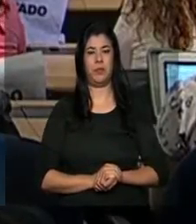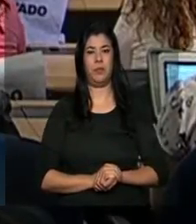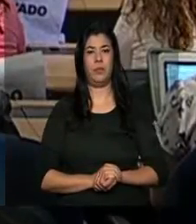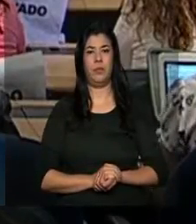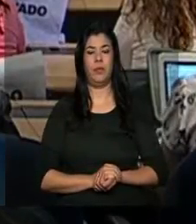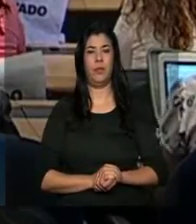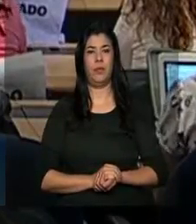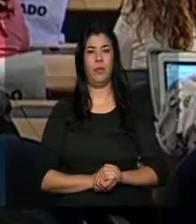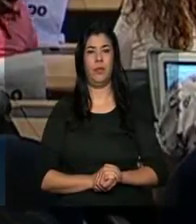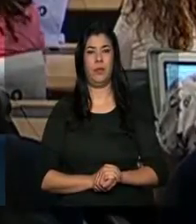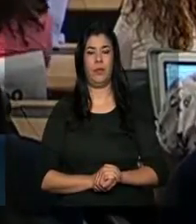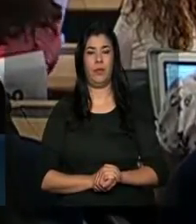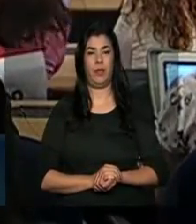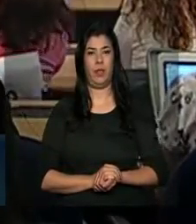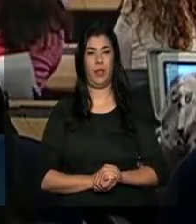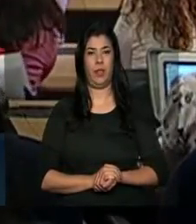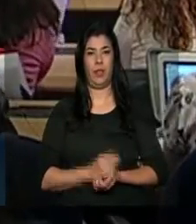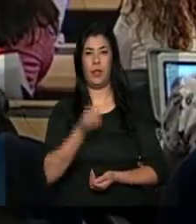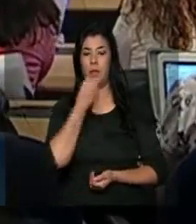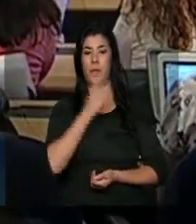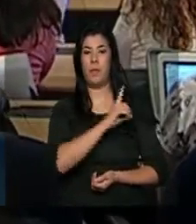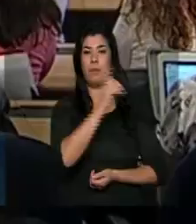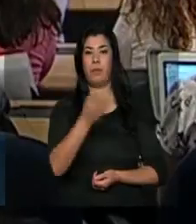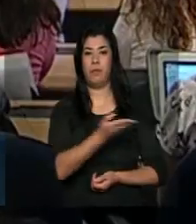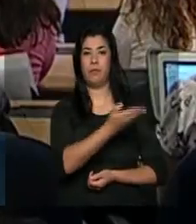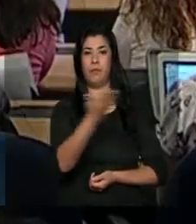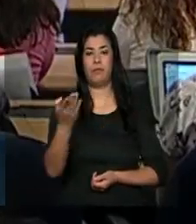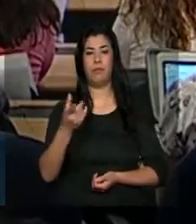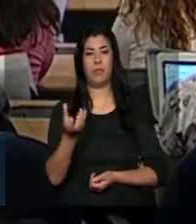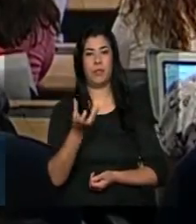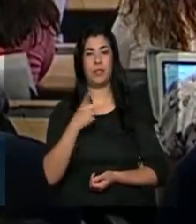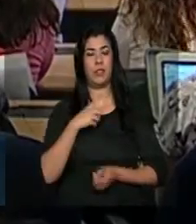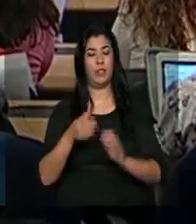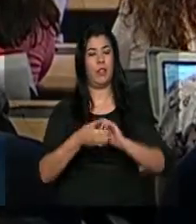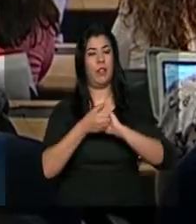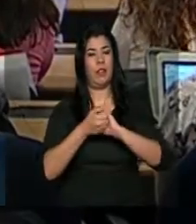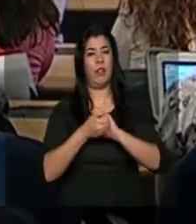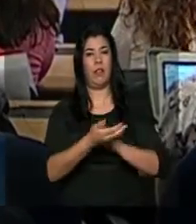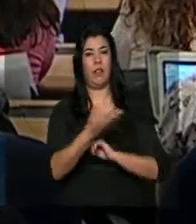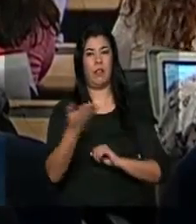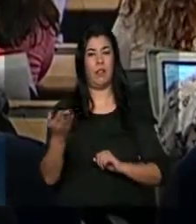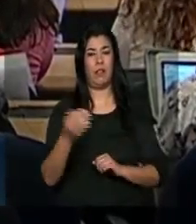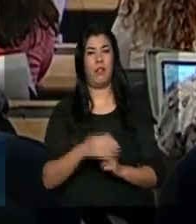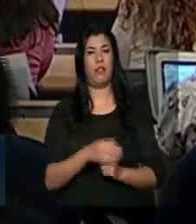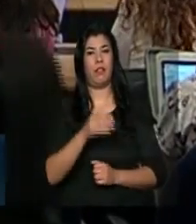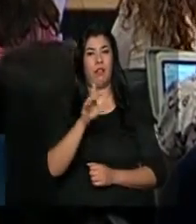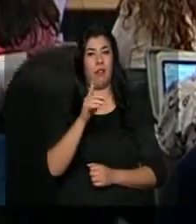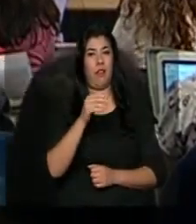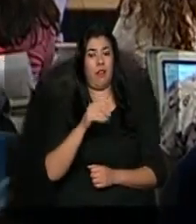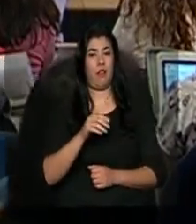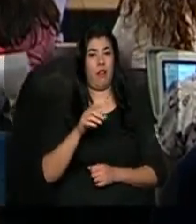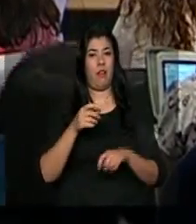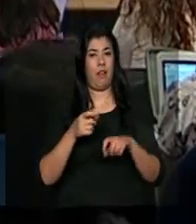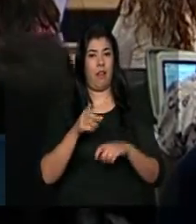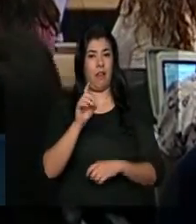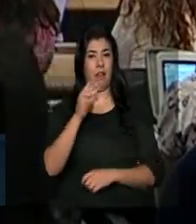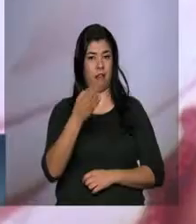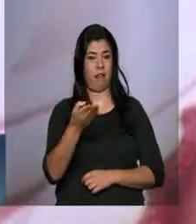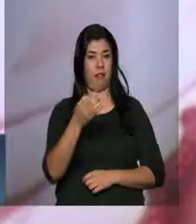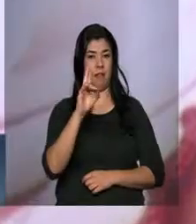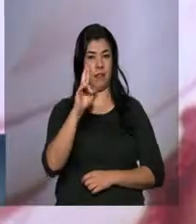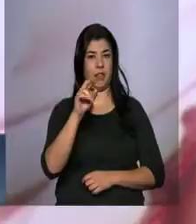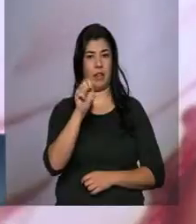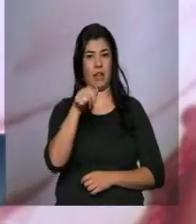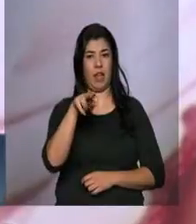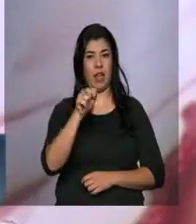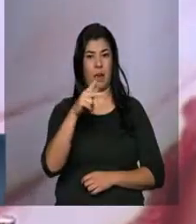Bom dia a todas e todos. Eu queria saudar a doutora Ana Paula, através dela, a mesa.